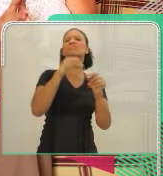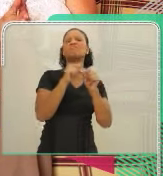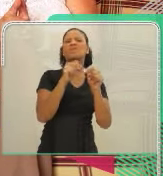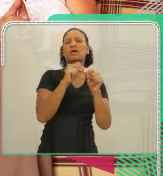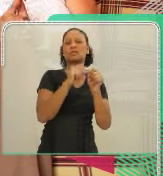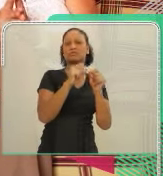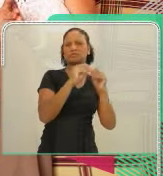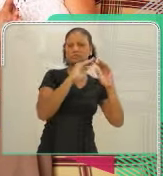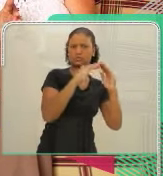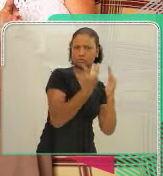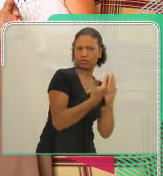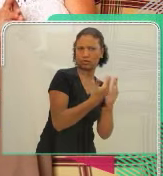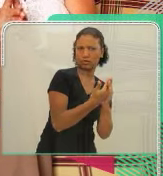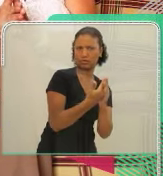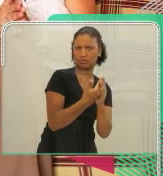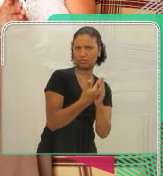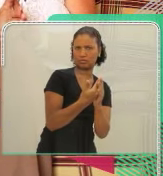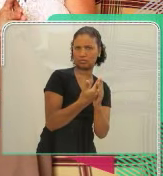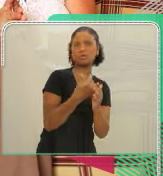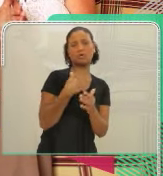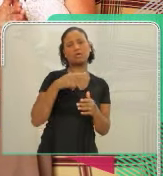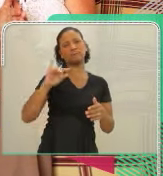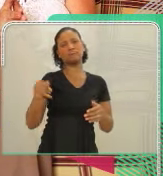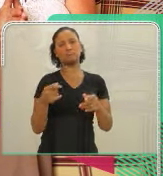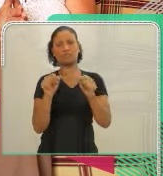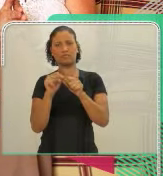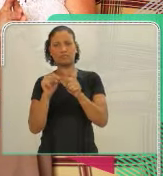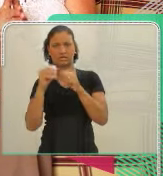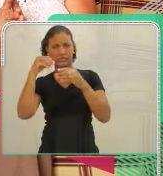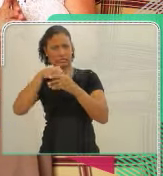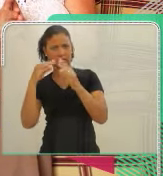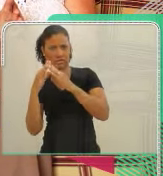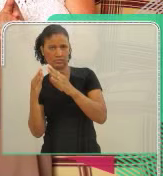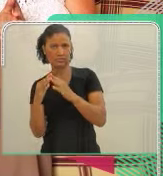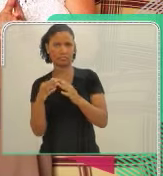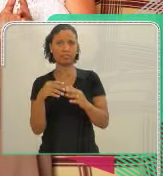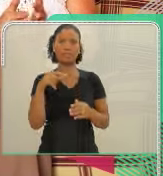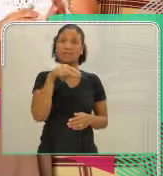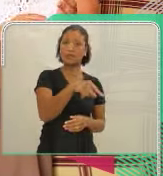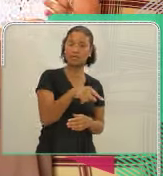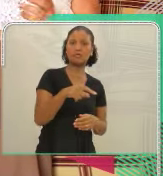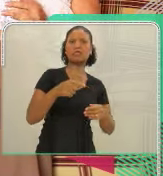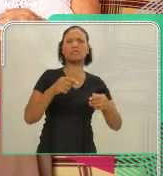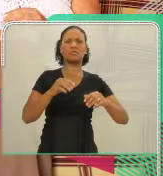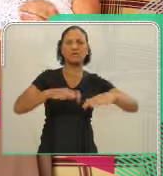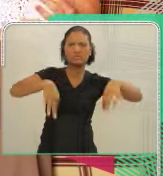ensinavam a eles tudo o que eles podiam fazer na casa.